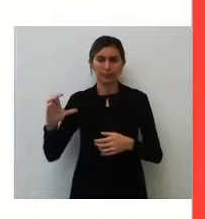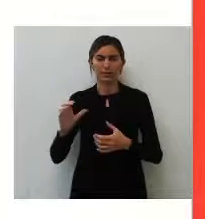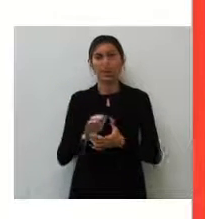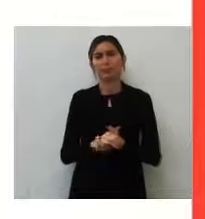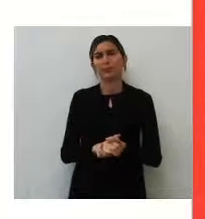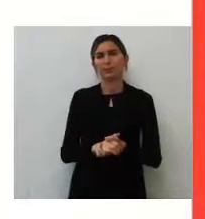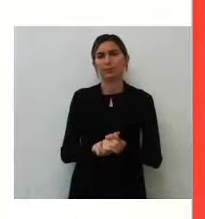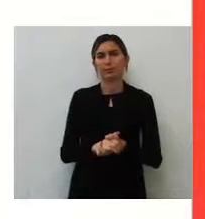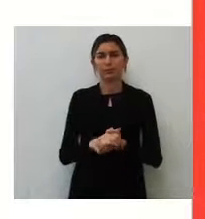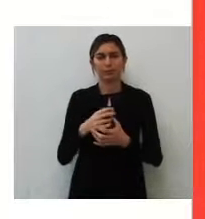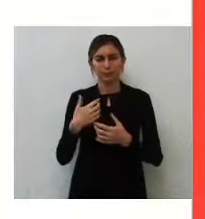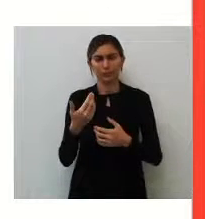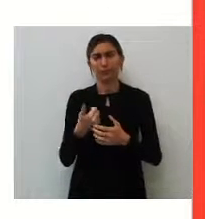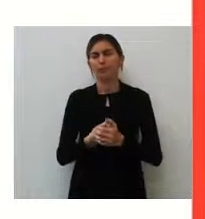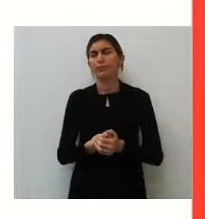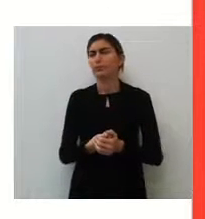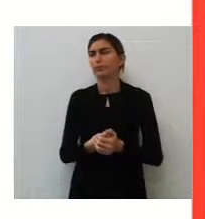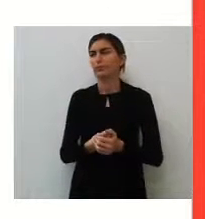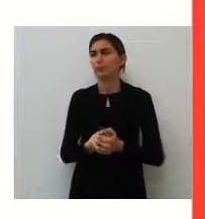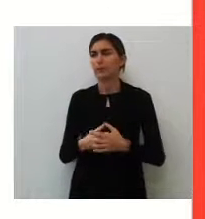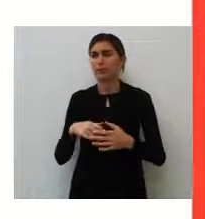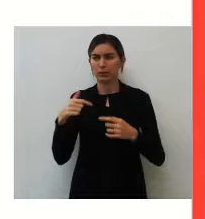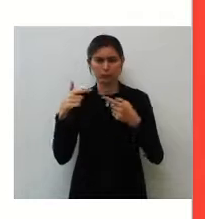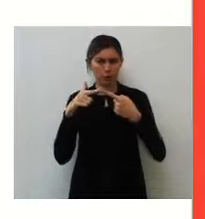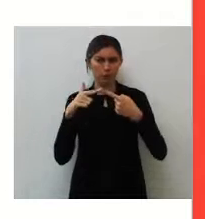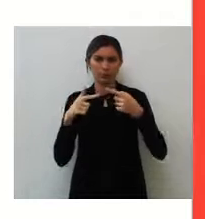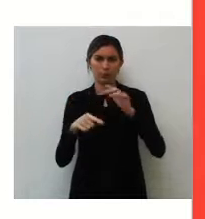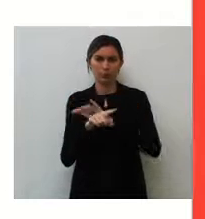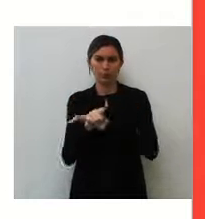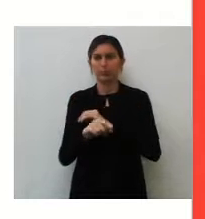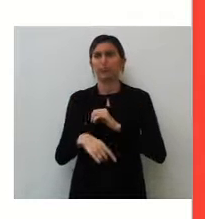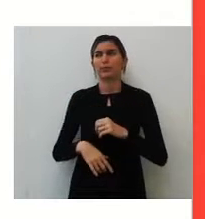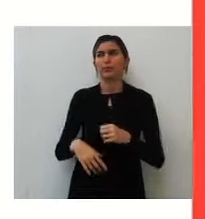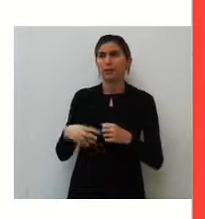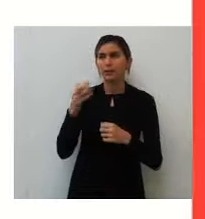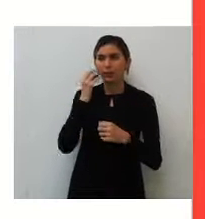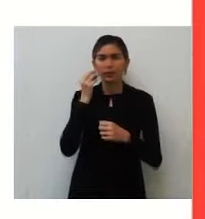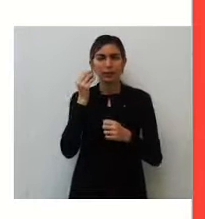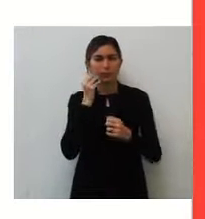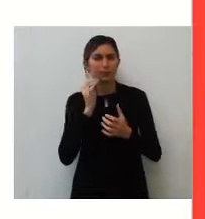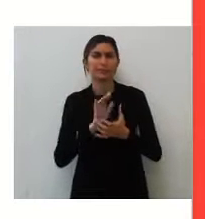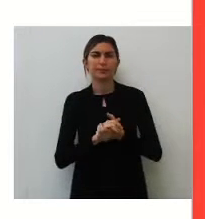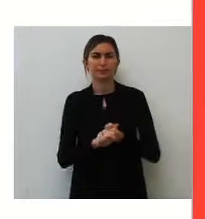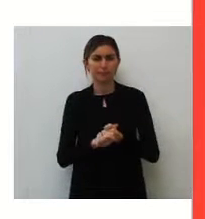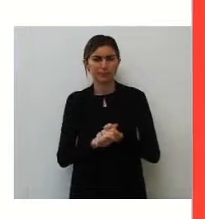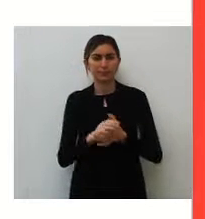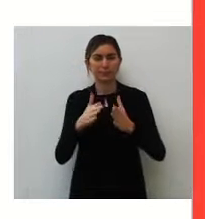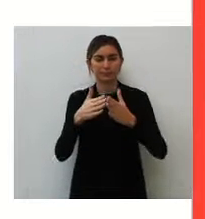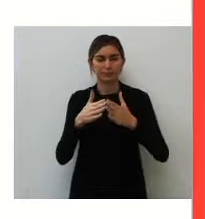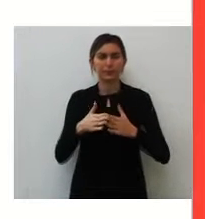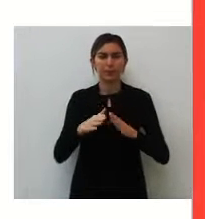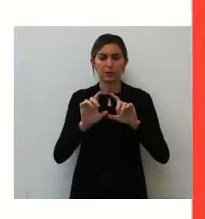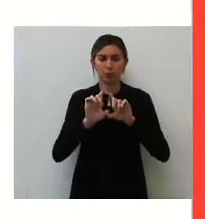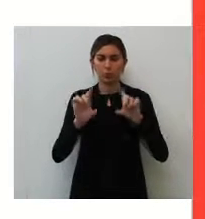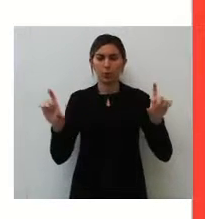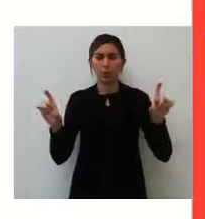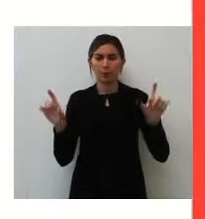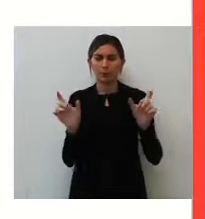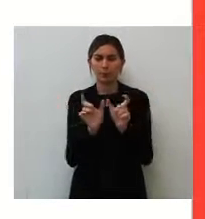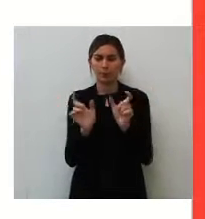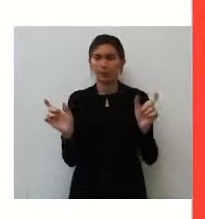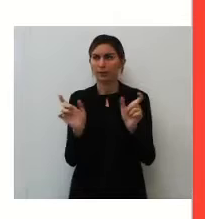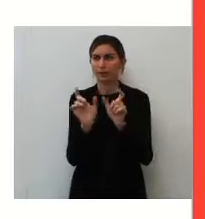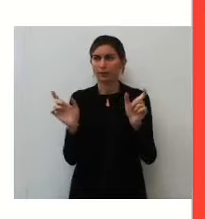muito bem vamos embora a segunda questão eita e aí pede para gente completar